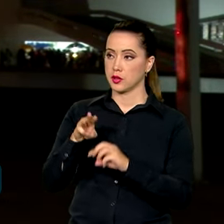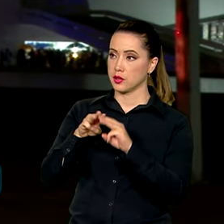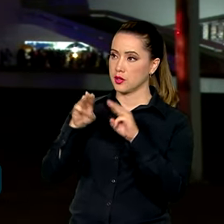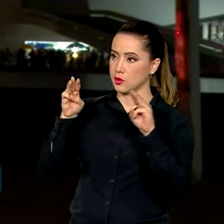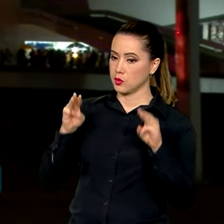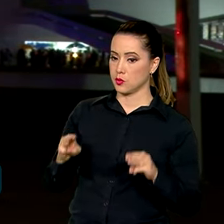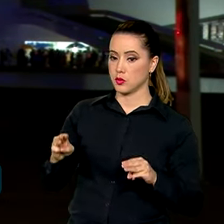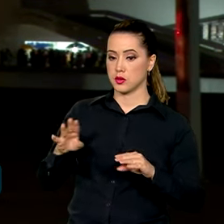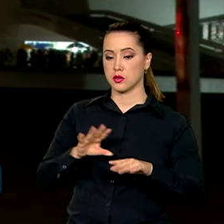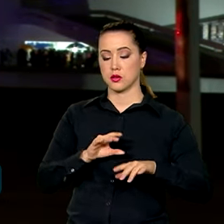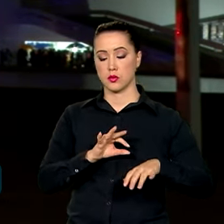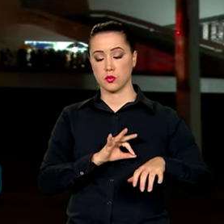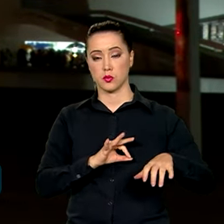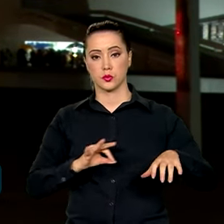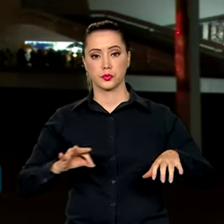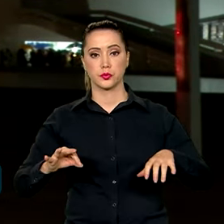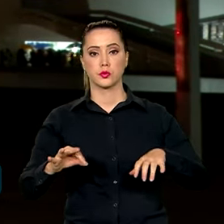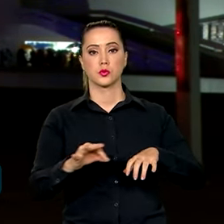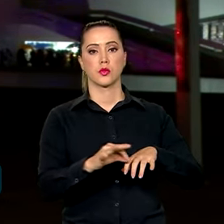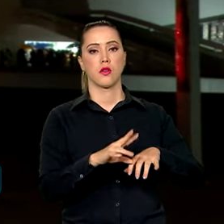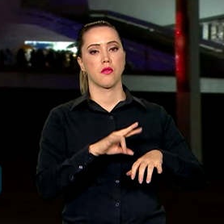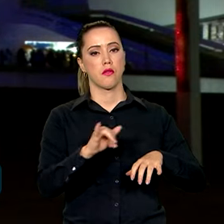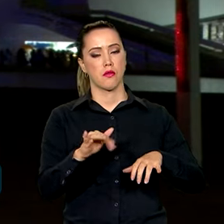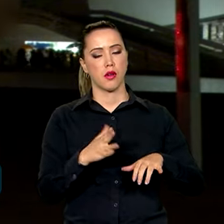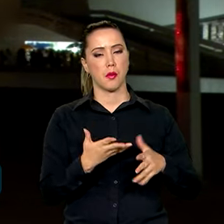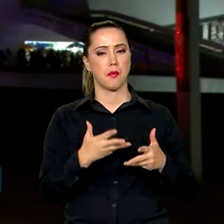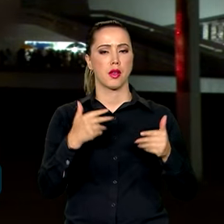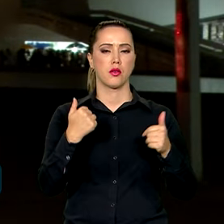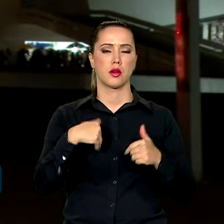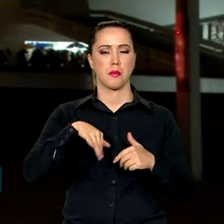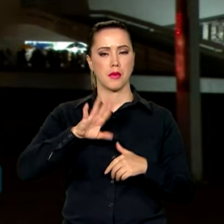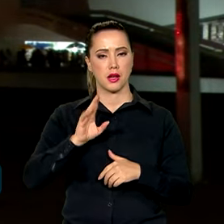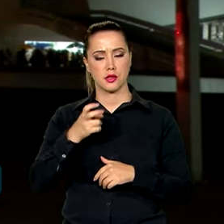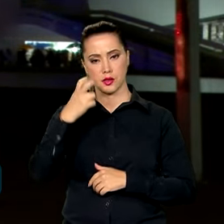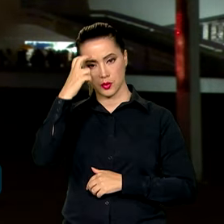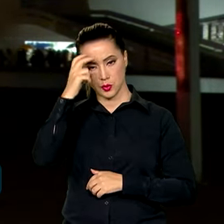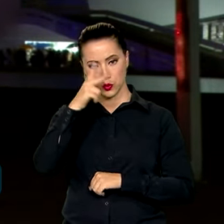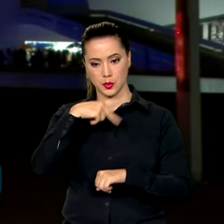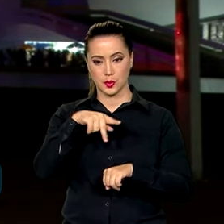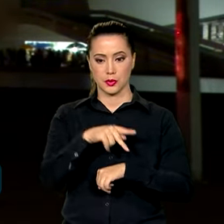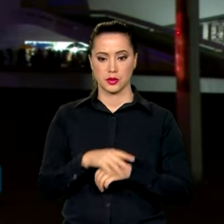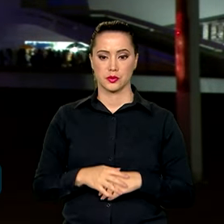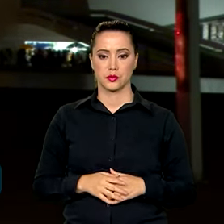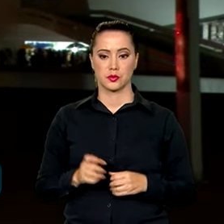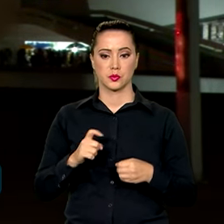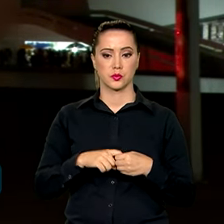Nacional da República, em Brasília, deve fomentar ainda mais a cultura em todo o país.